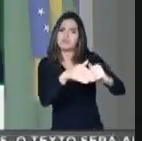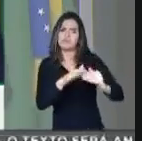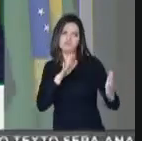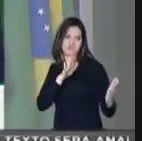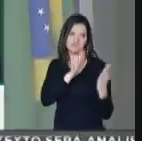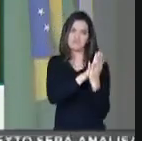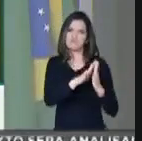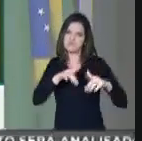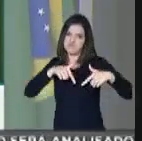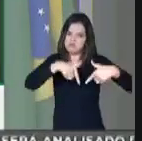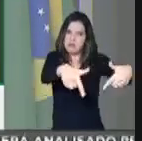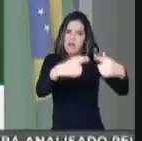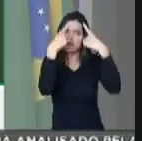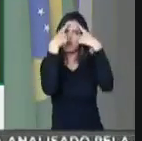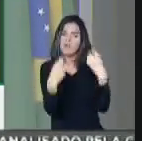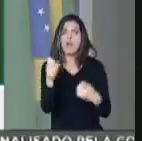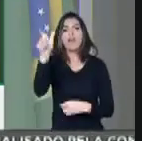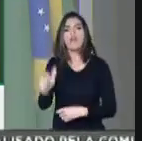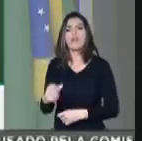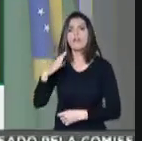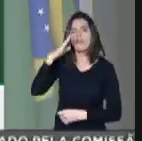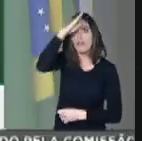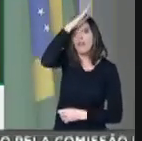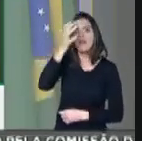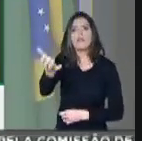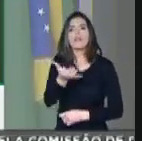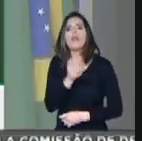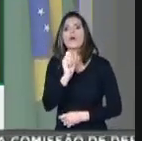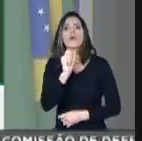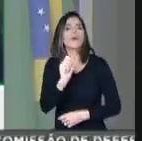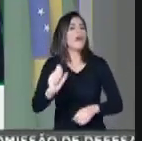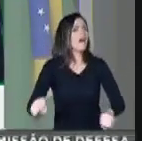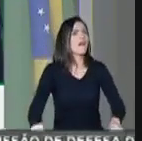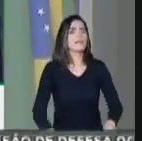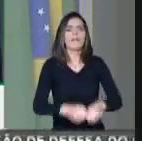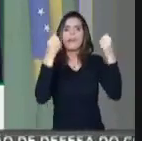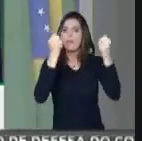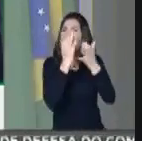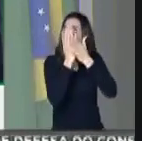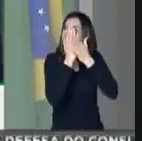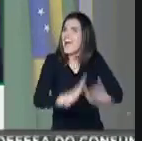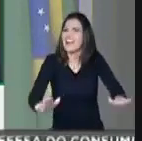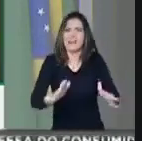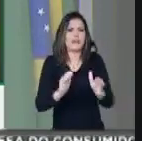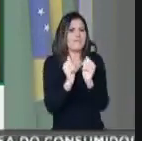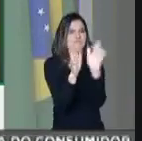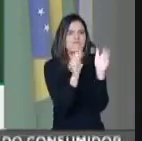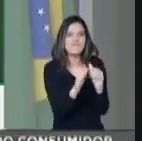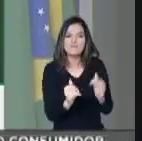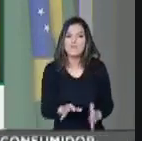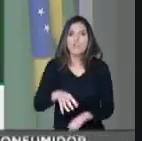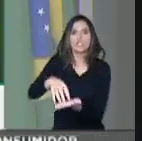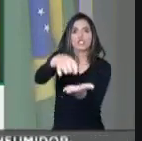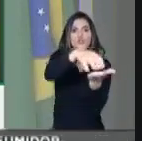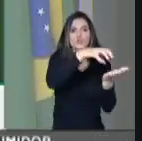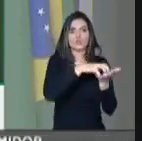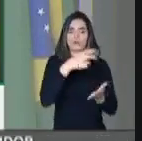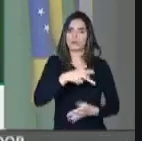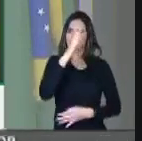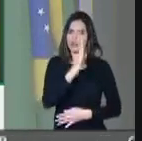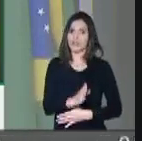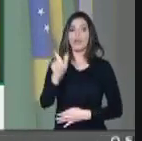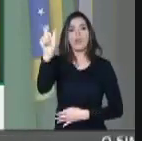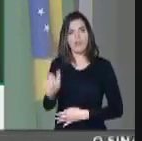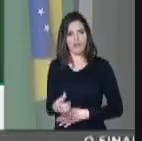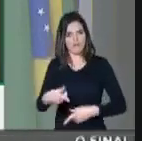agressividade, Bolsonaro está a serviço de um projeto para destruir as instituições brasileiras. E hoje ele não é só conivente,